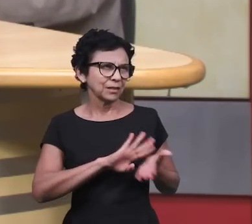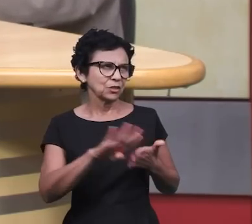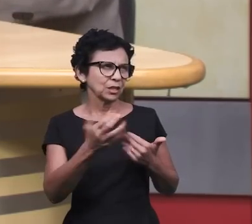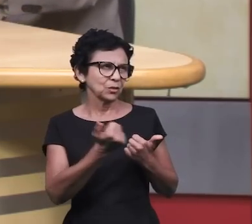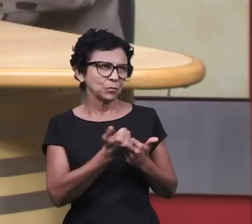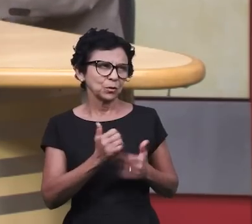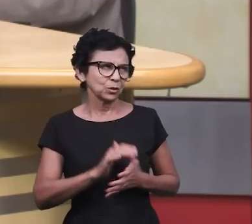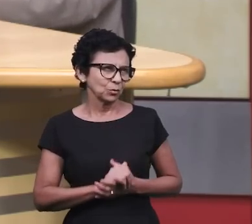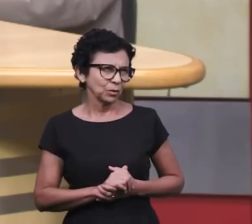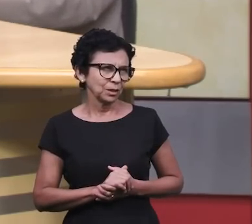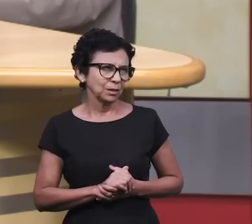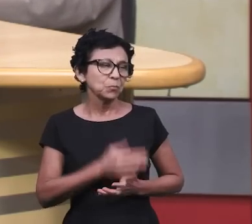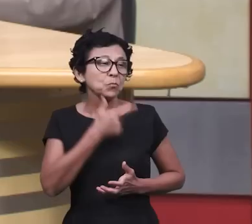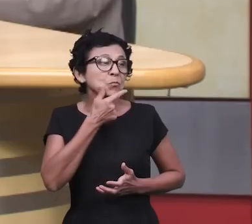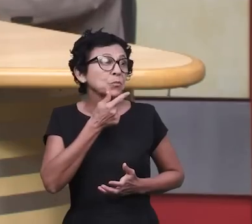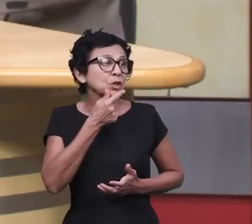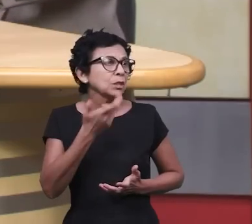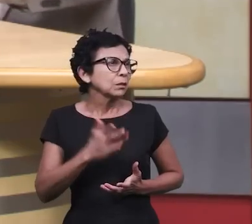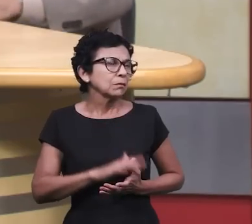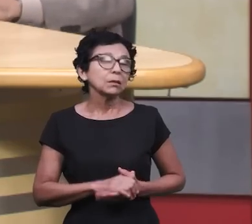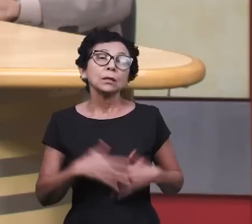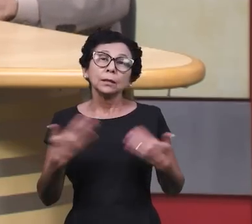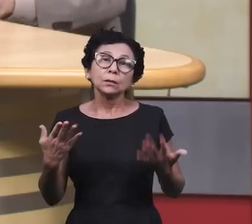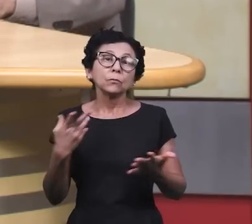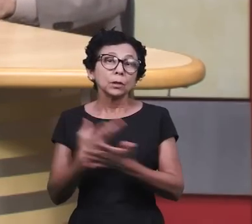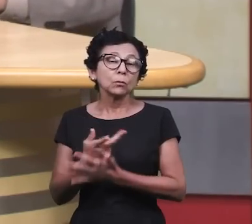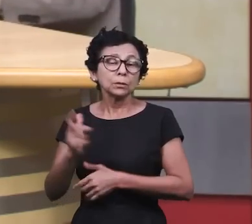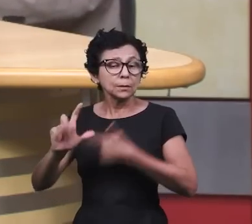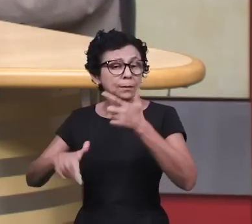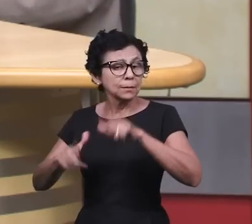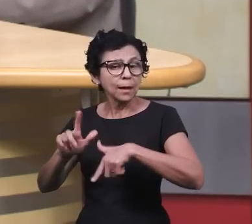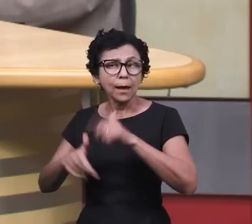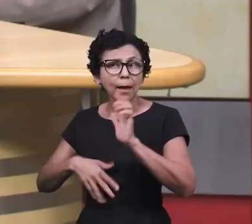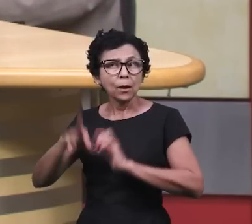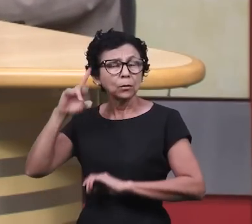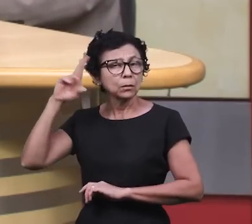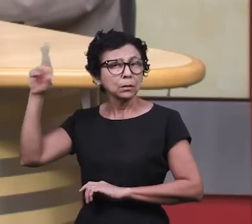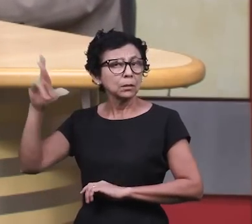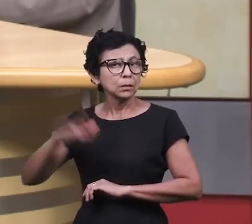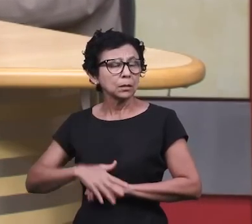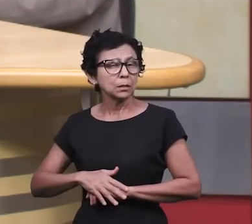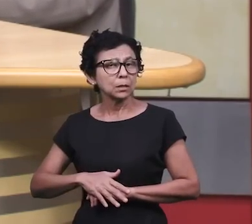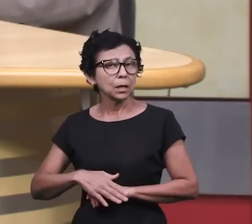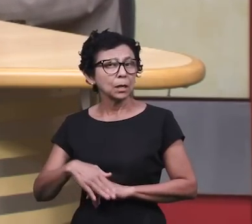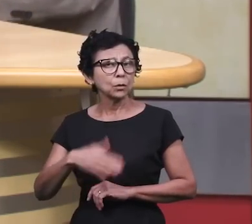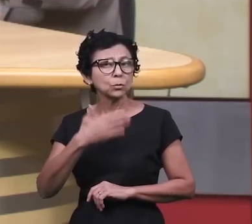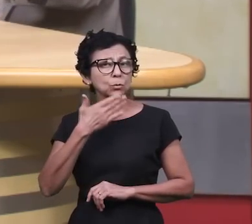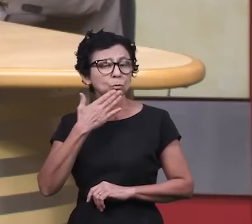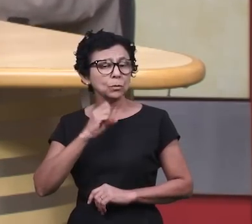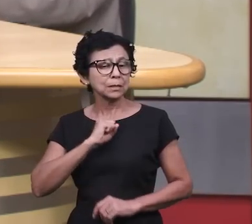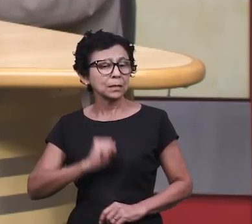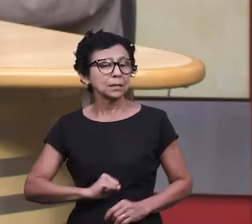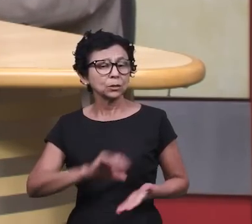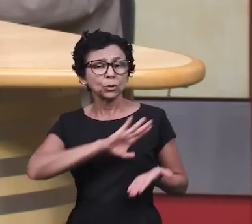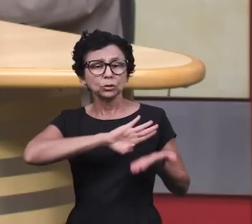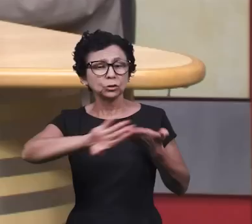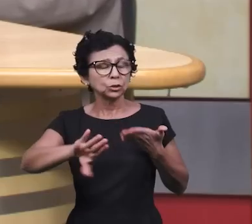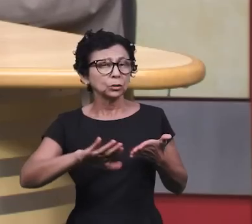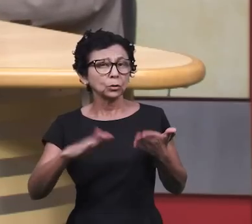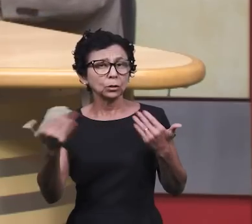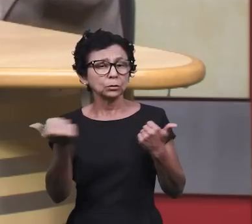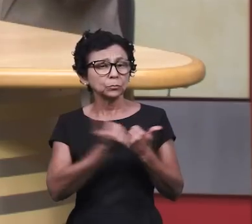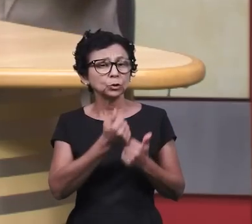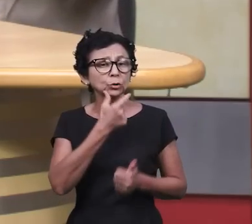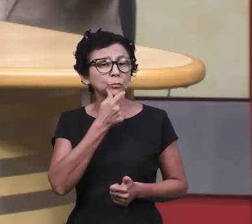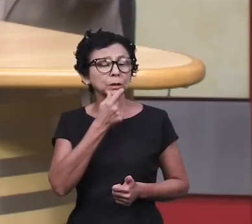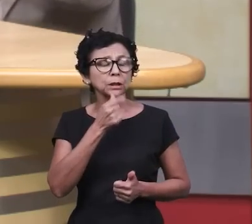foi isso que Deus fez com Israel. Tirou o sacerdote e botou o menino, poxa. Aí, se você está perguntando sobre o Brasil e os Estados Unidos, você tem razão, os